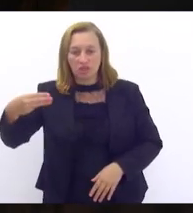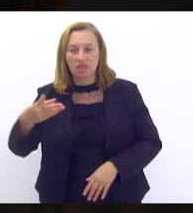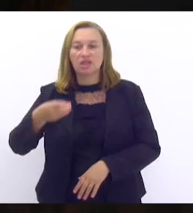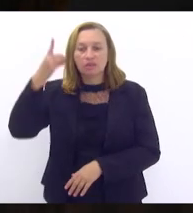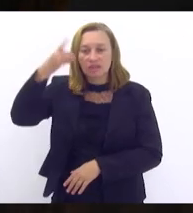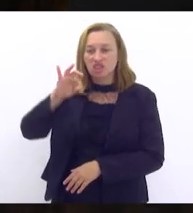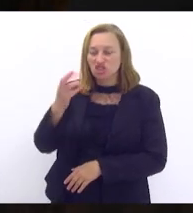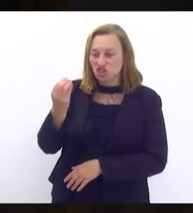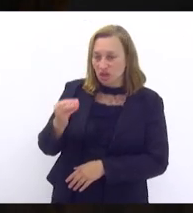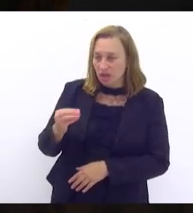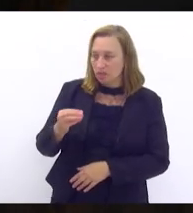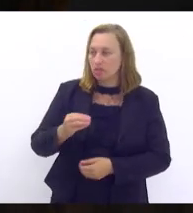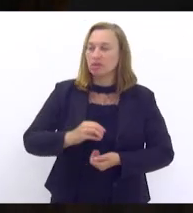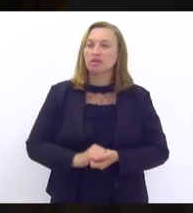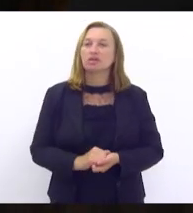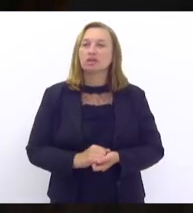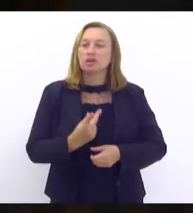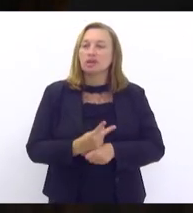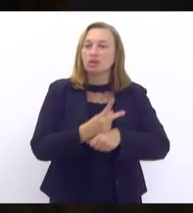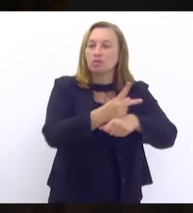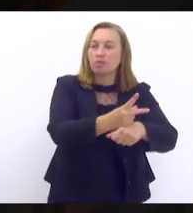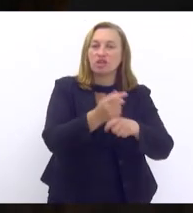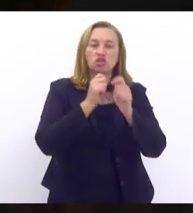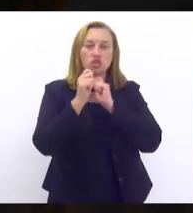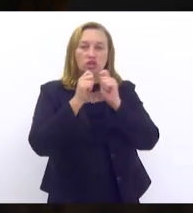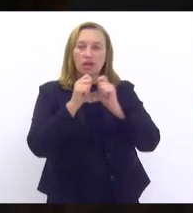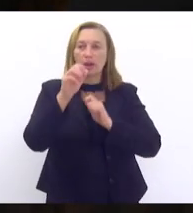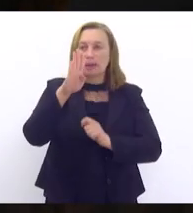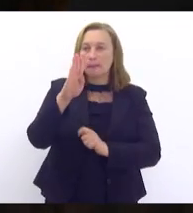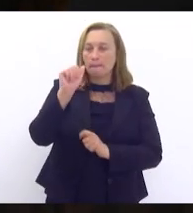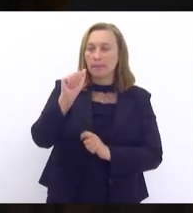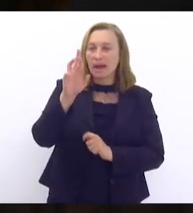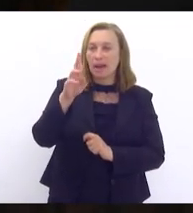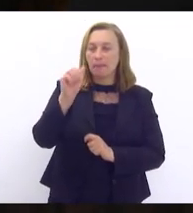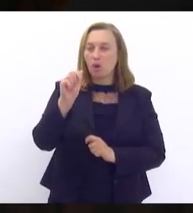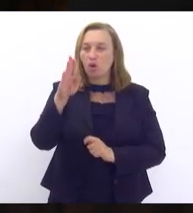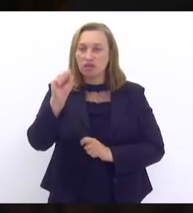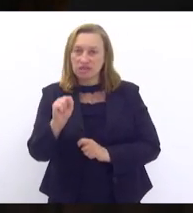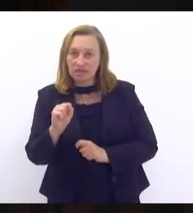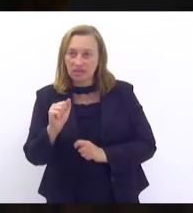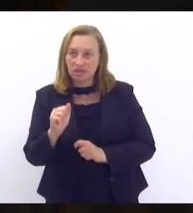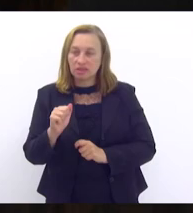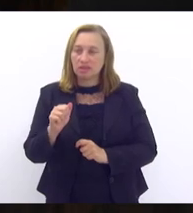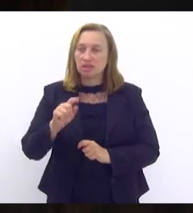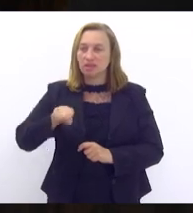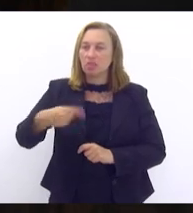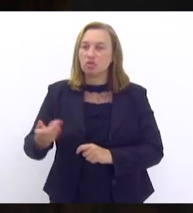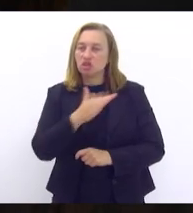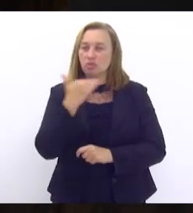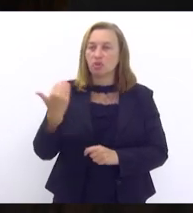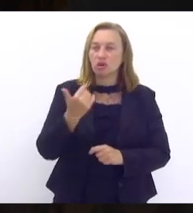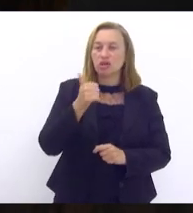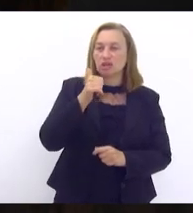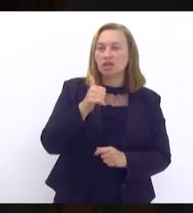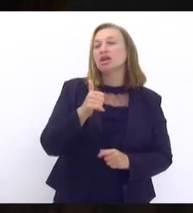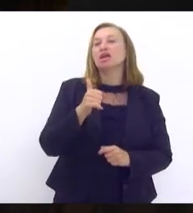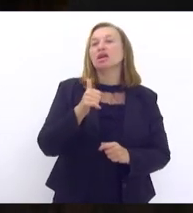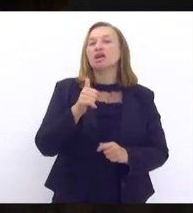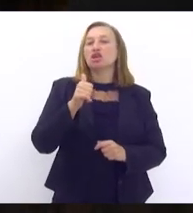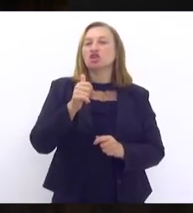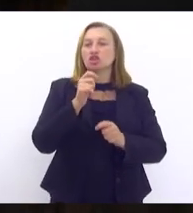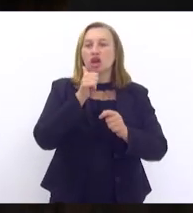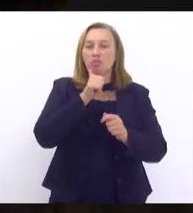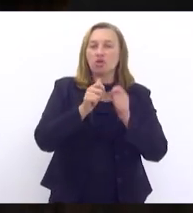Rangel, que concede o prêmio jornalista Barbosa Lima Sobrinho post-mortem à jornalista Glória Maria Mata